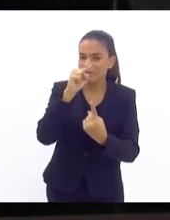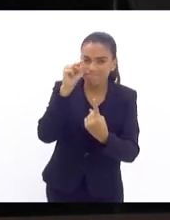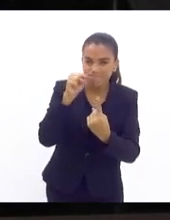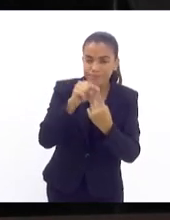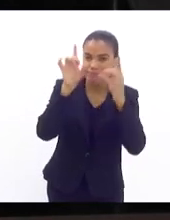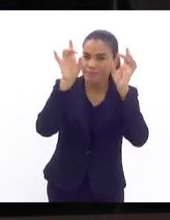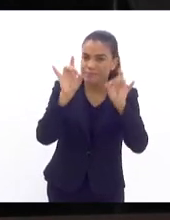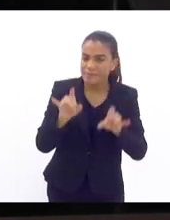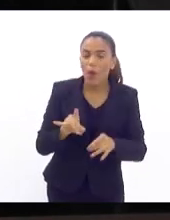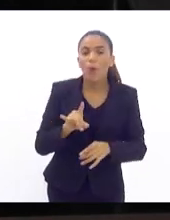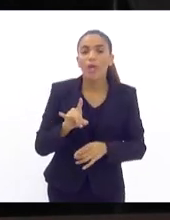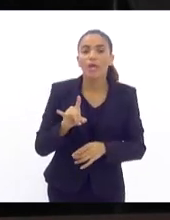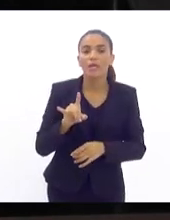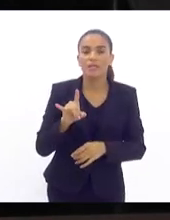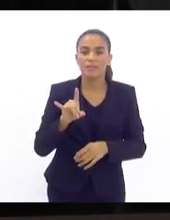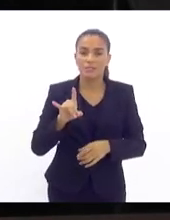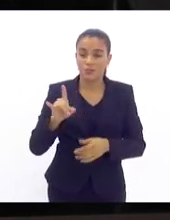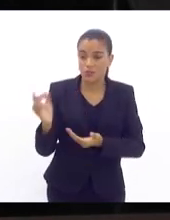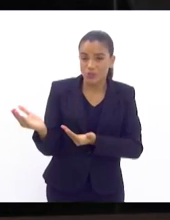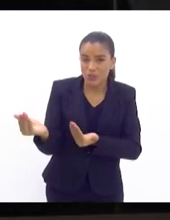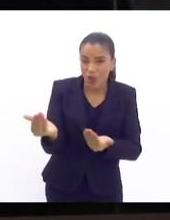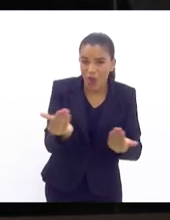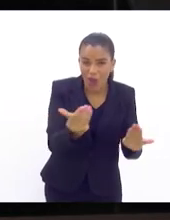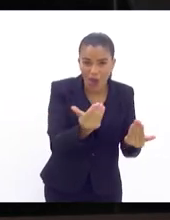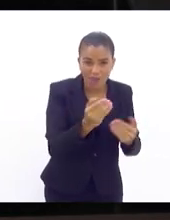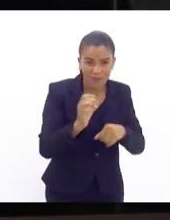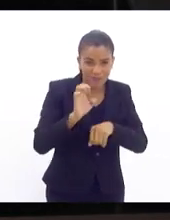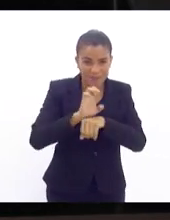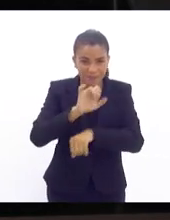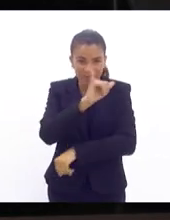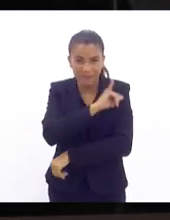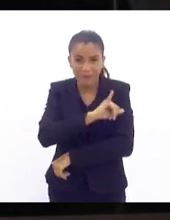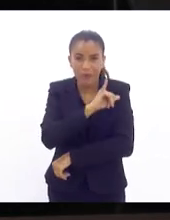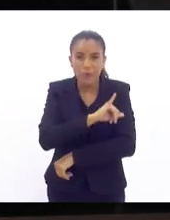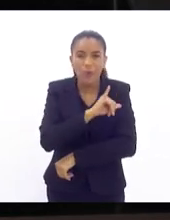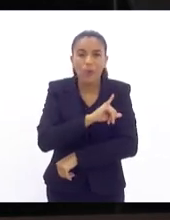esses jovens do nosso estado do Rio da